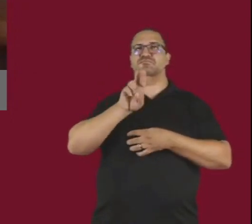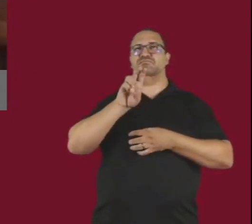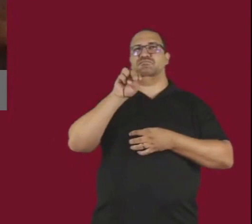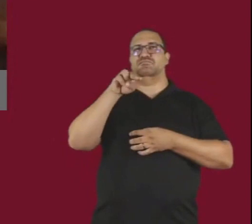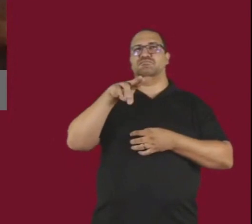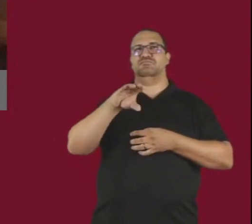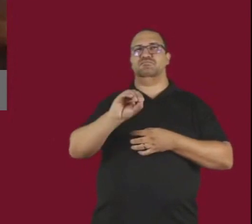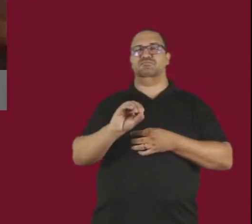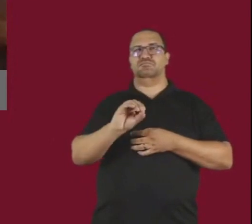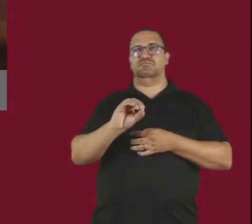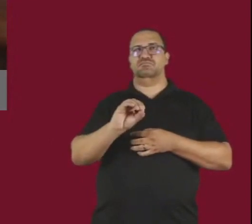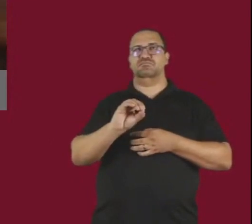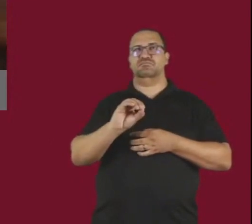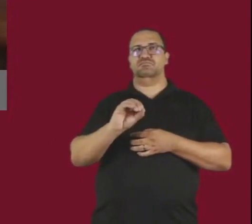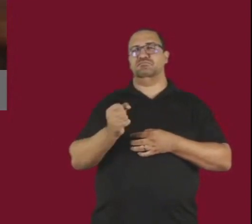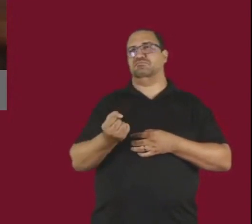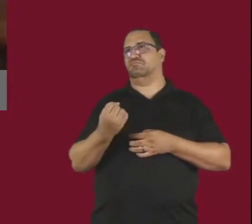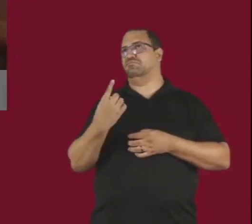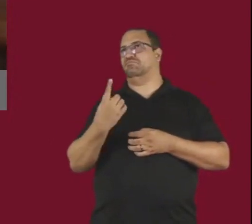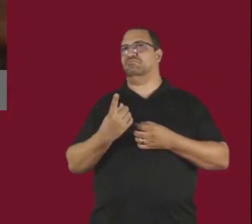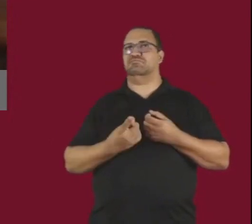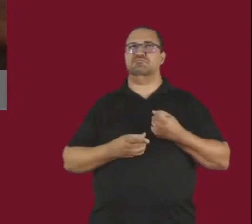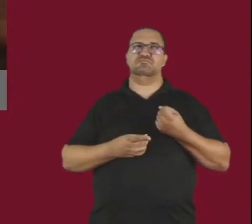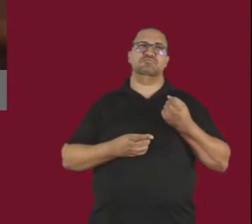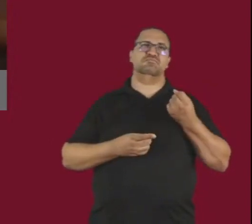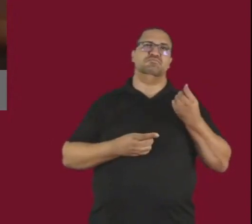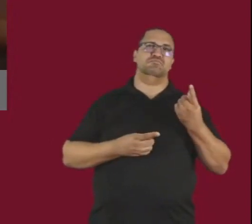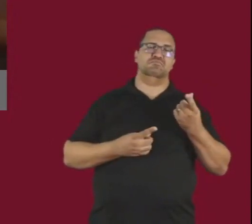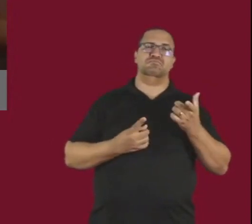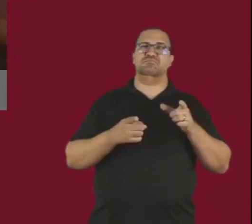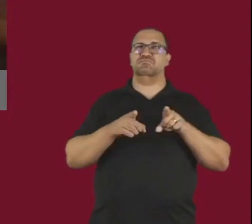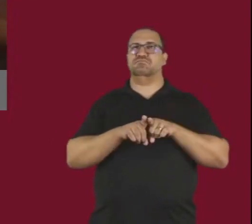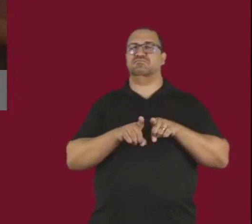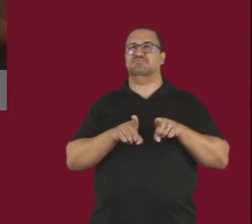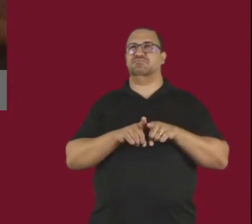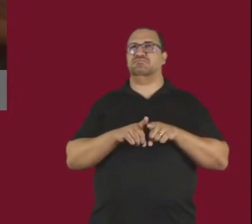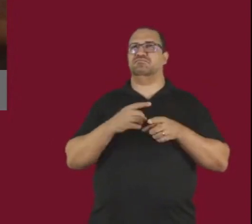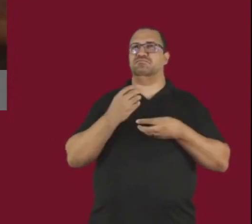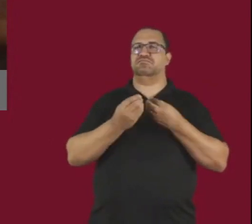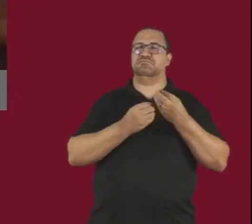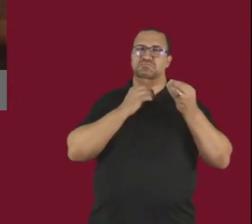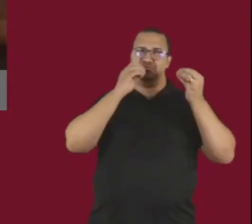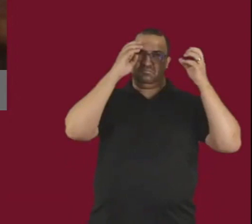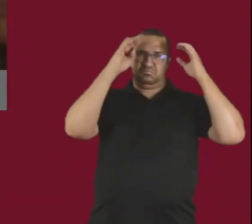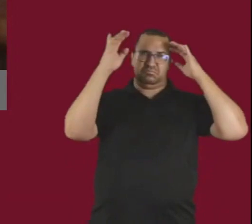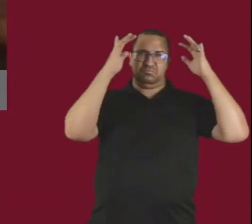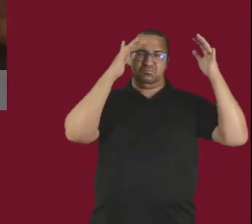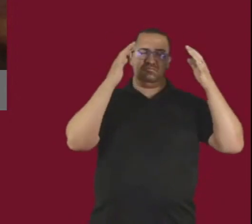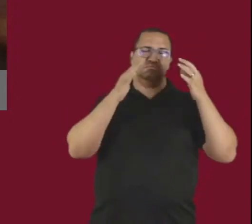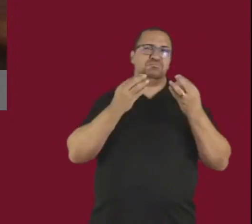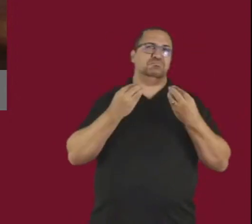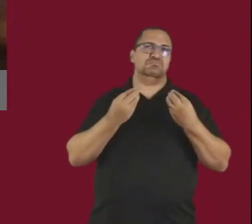ele falava algo, eu não vou conseguir falar tão bem de cabeça como ele disse, mas falava que